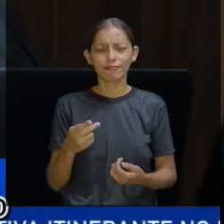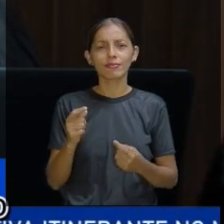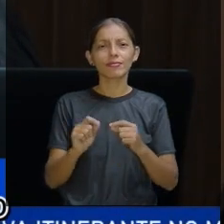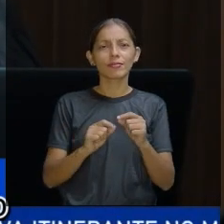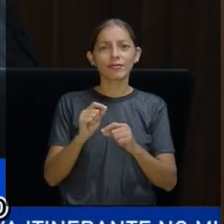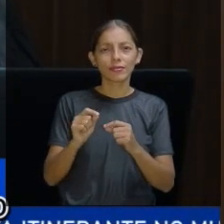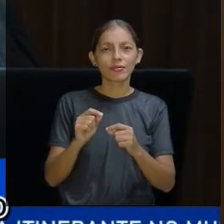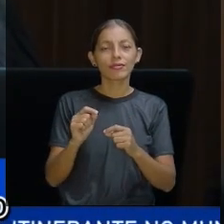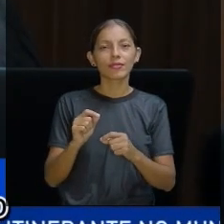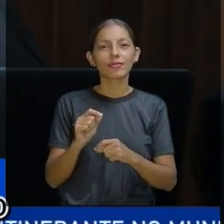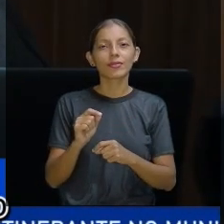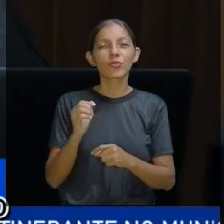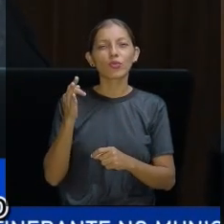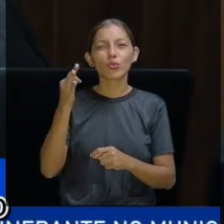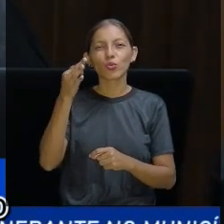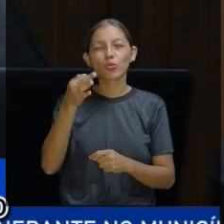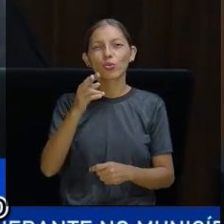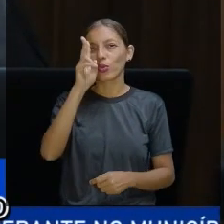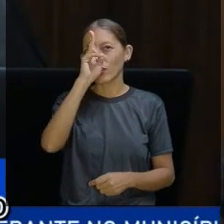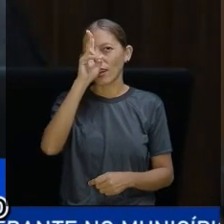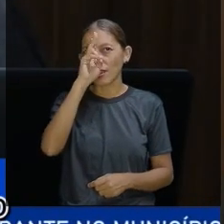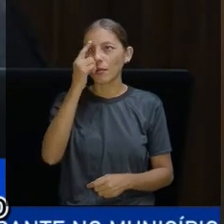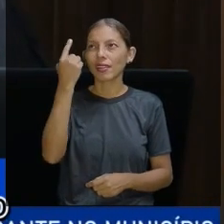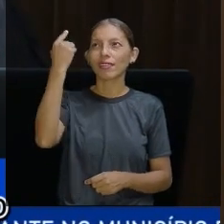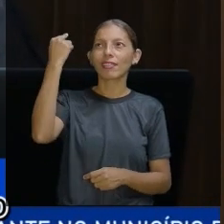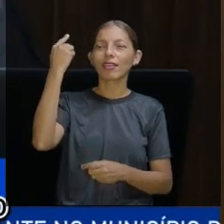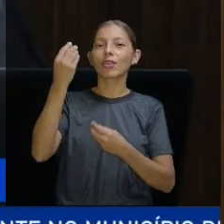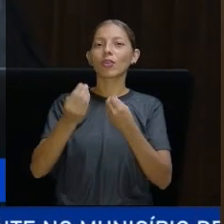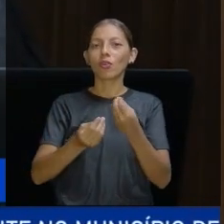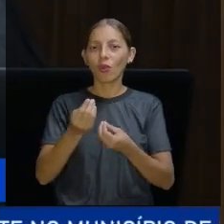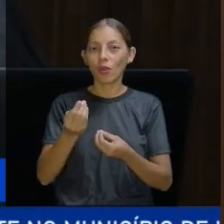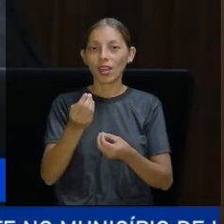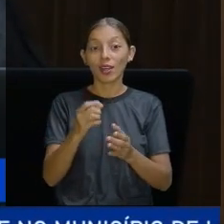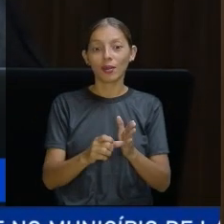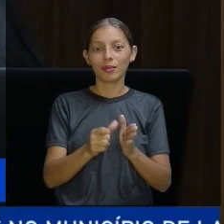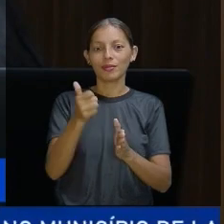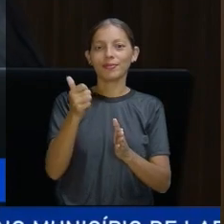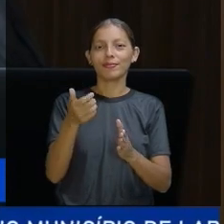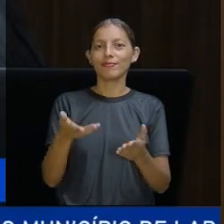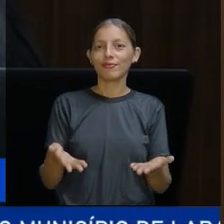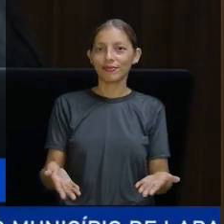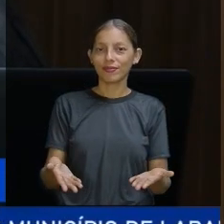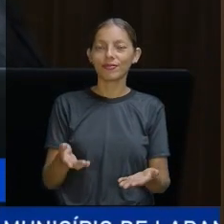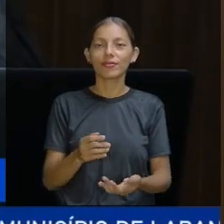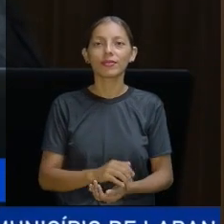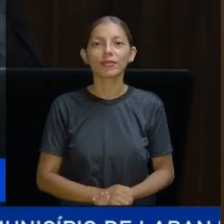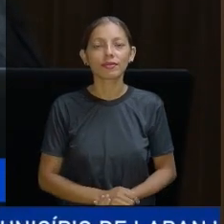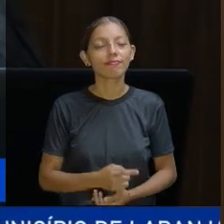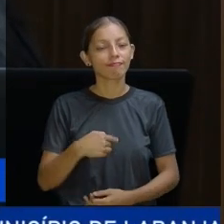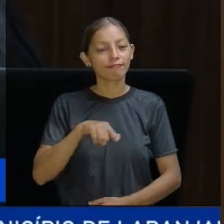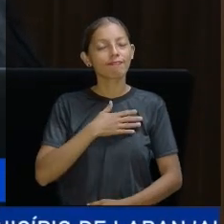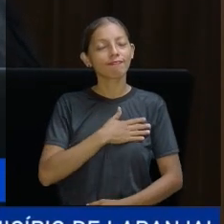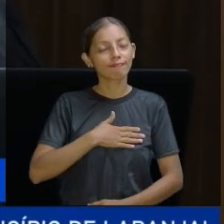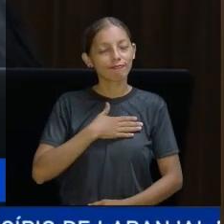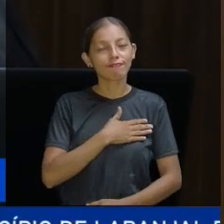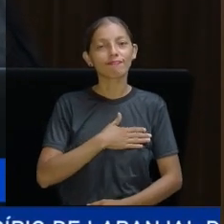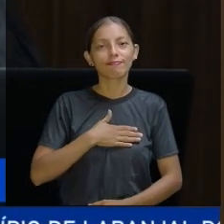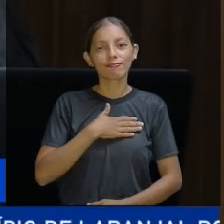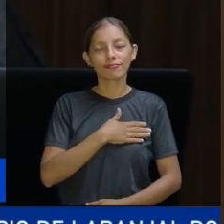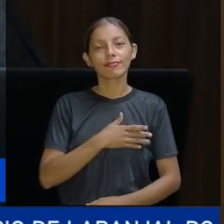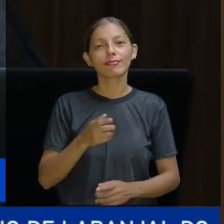tem seguido, que nós acompanhamos com muito gosto, de fazer essas jornadas itinerantes para que